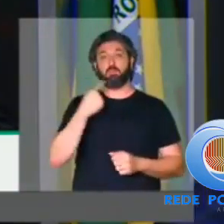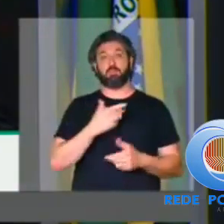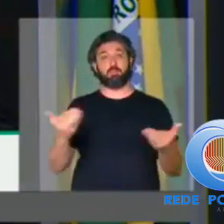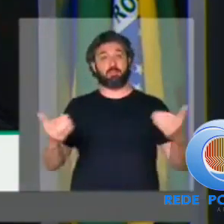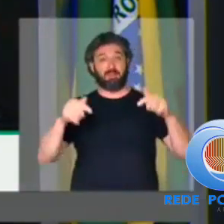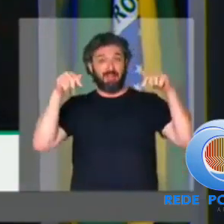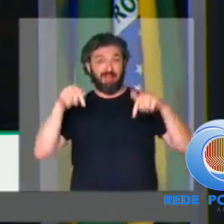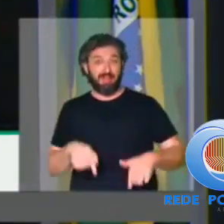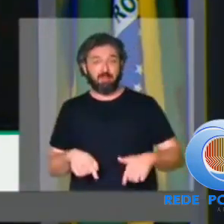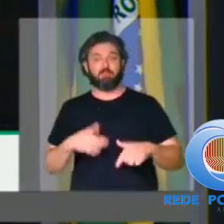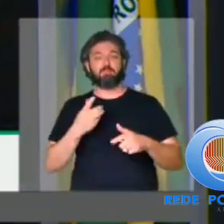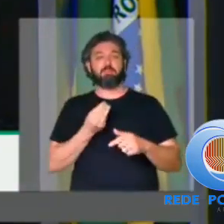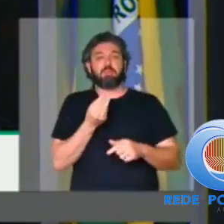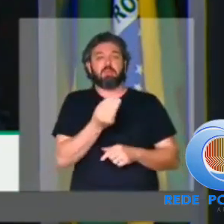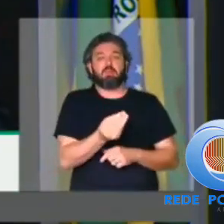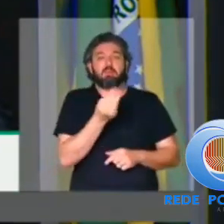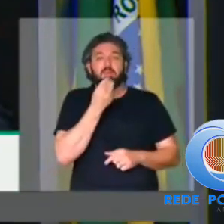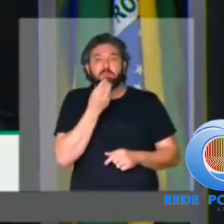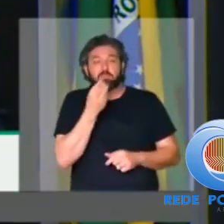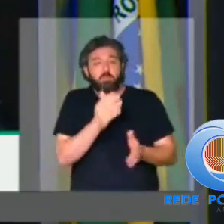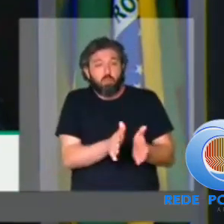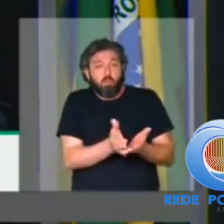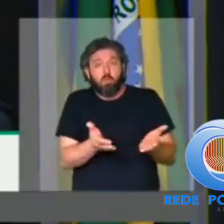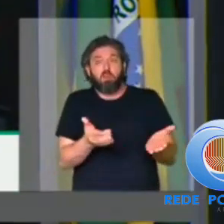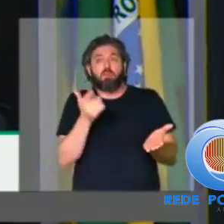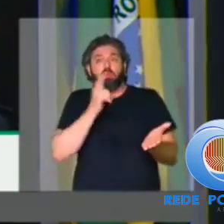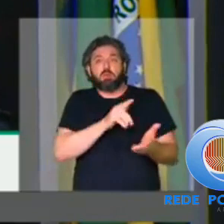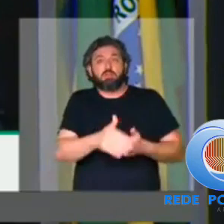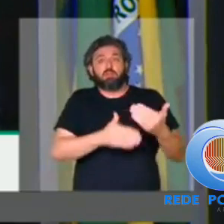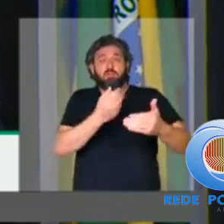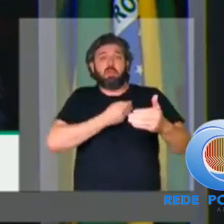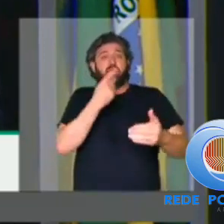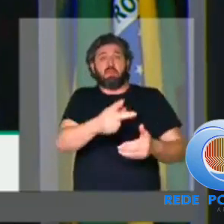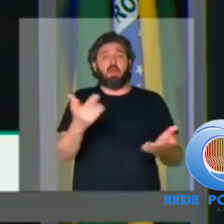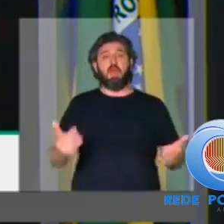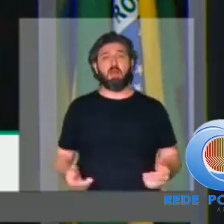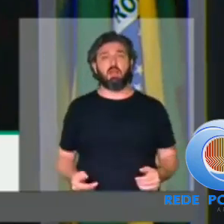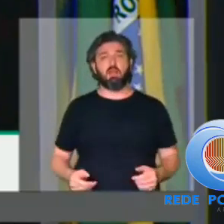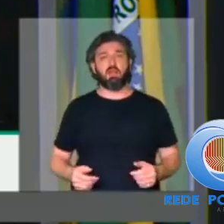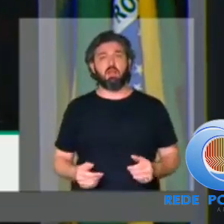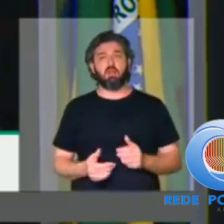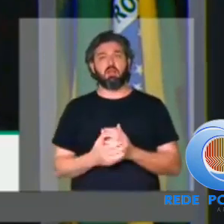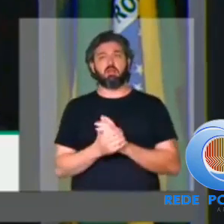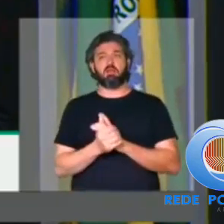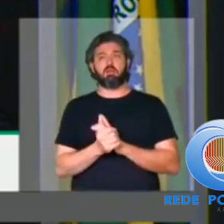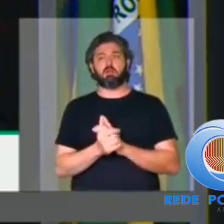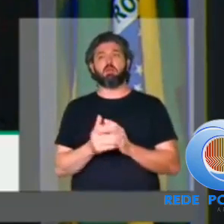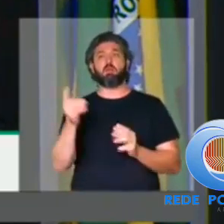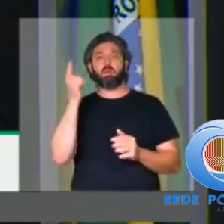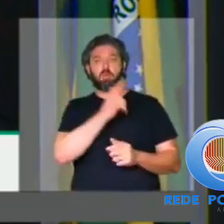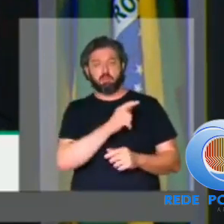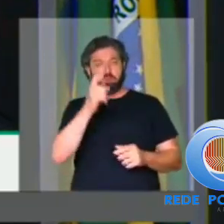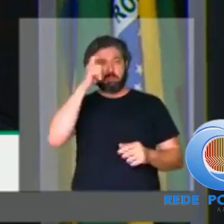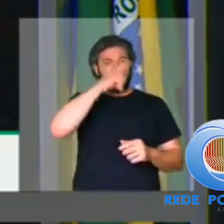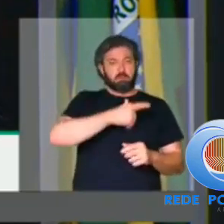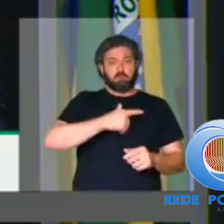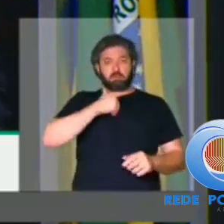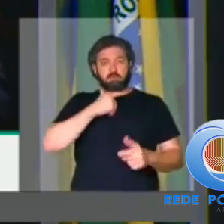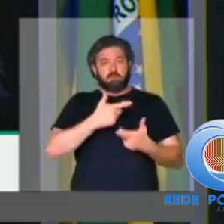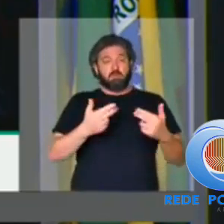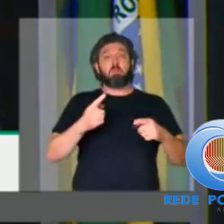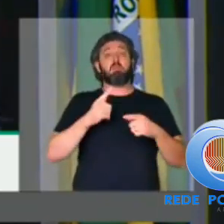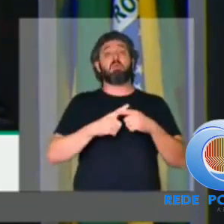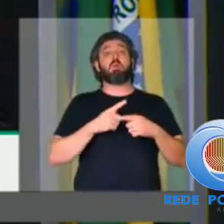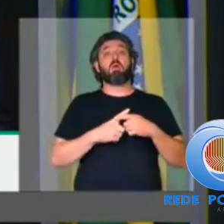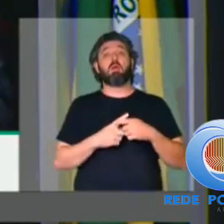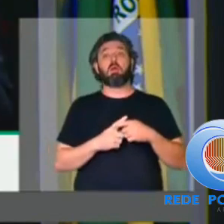fazendo hoje aqui é dar a chance do pobre conseguir crescer na vida, conseguir sair daquela dificuldade.